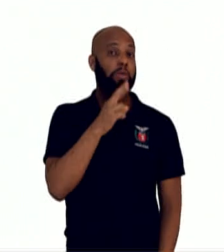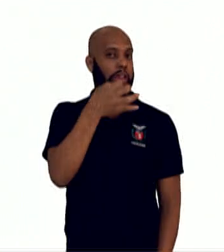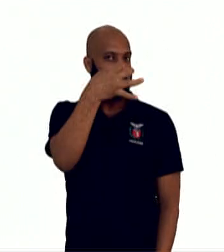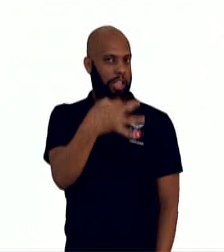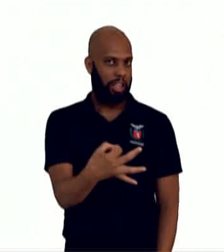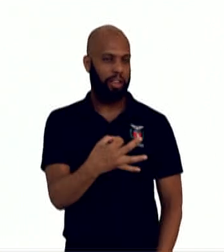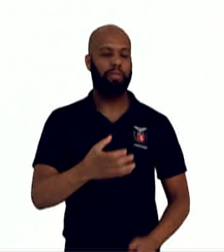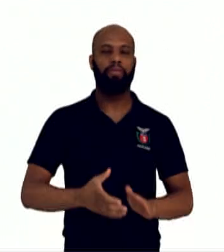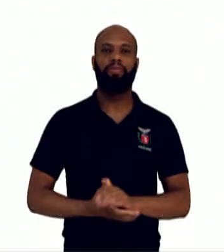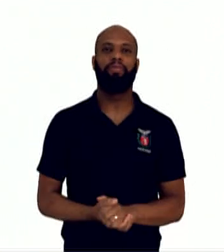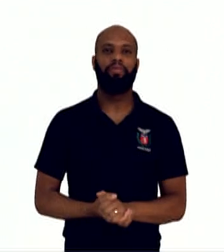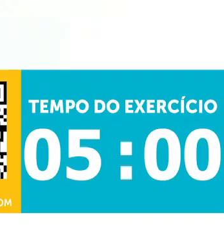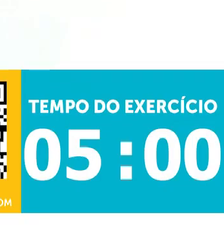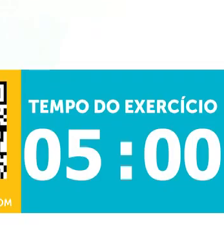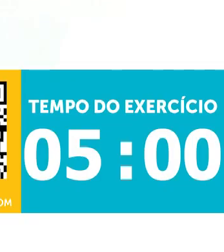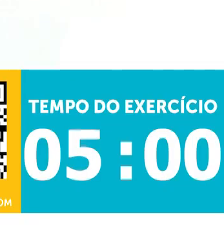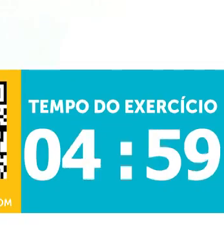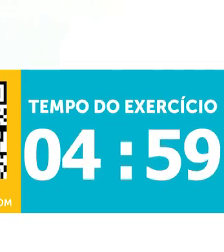resposta correta.